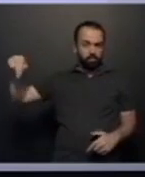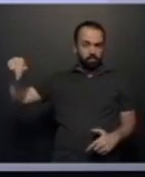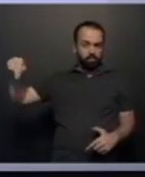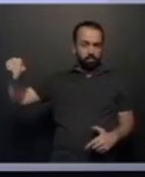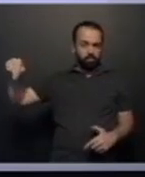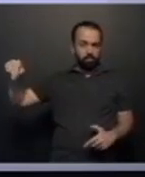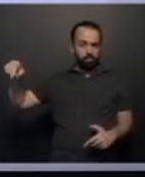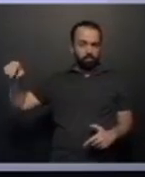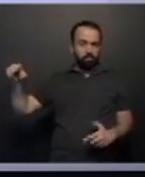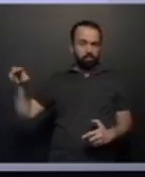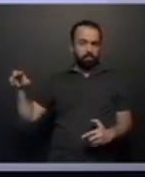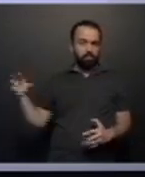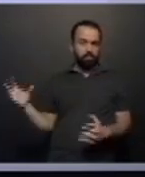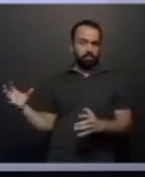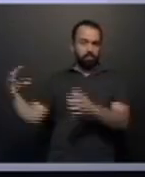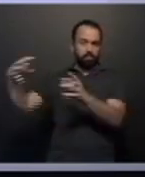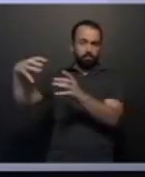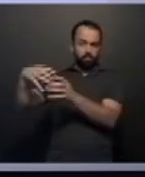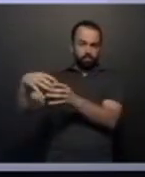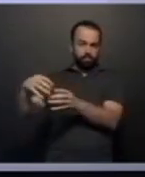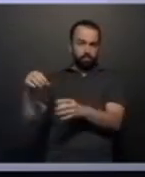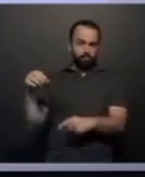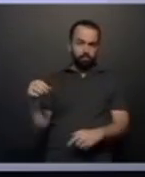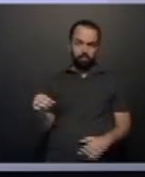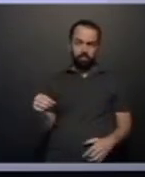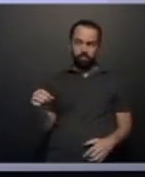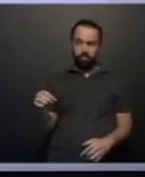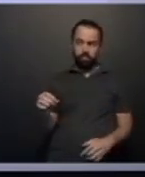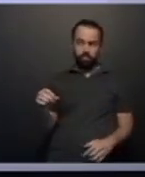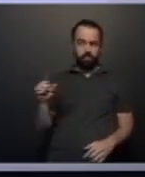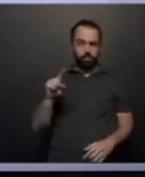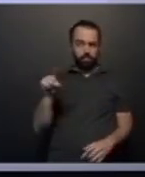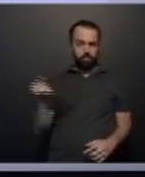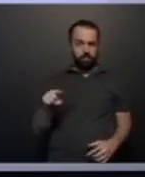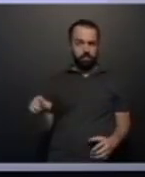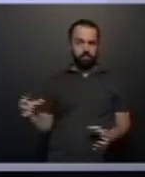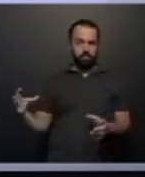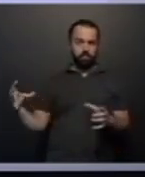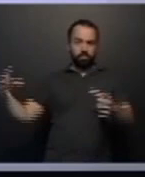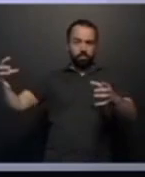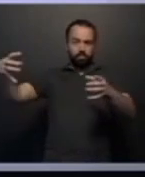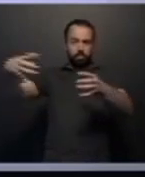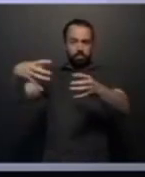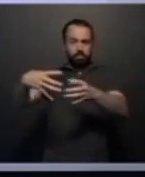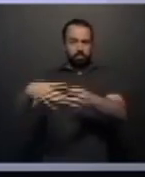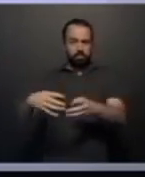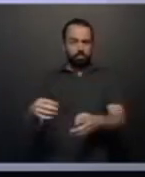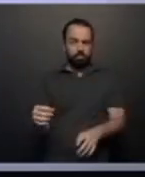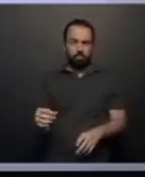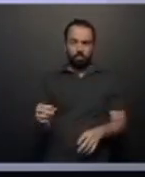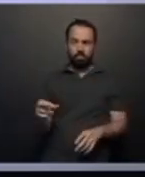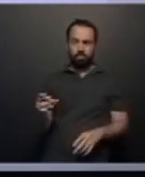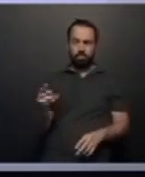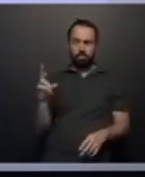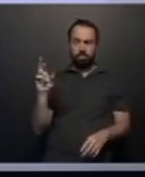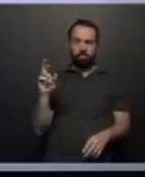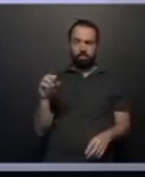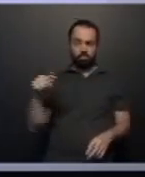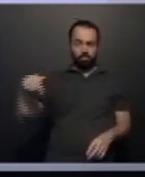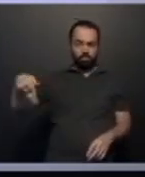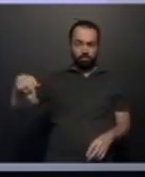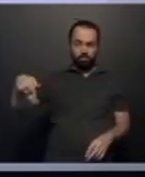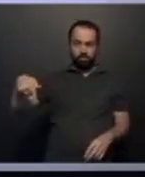naturais, depois o conjunto dos números inteiros, o conjunto dos números